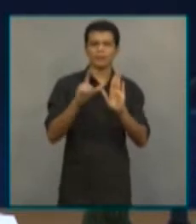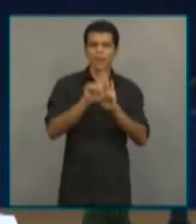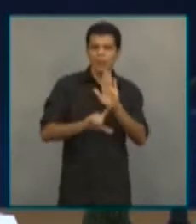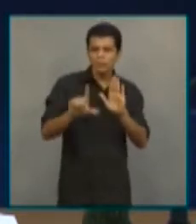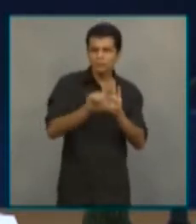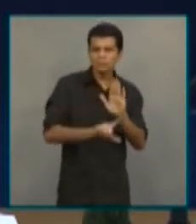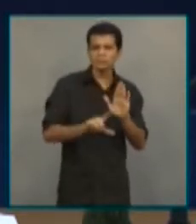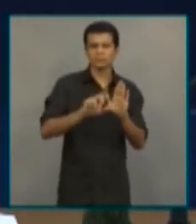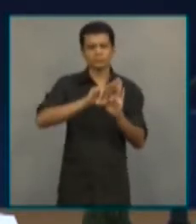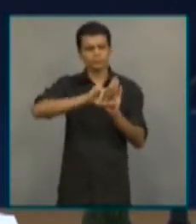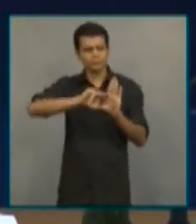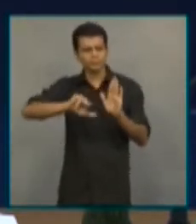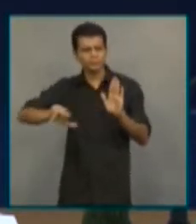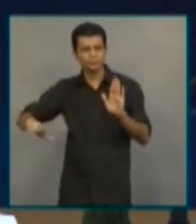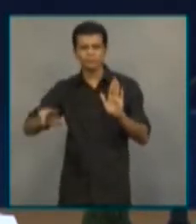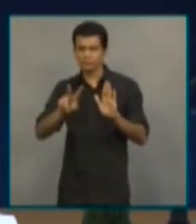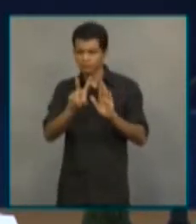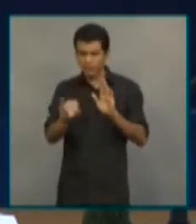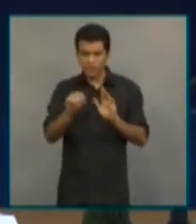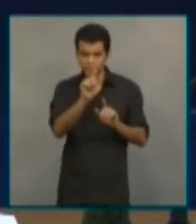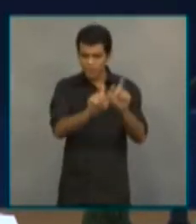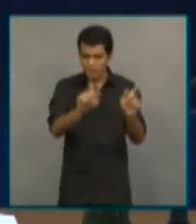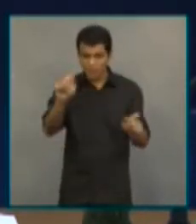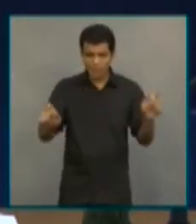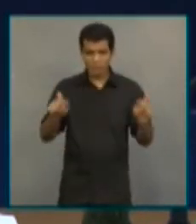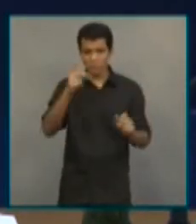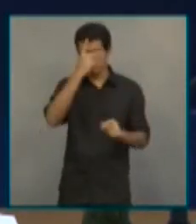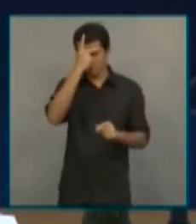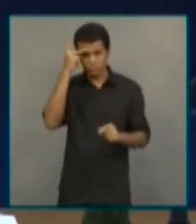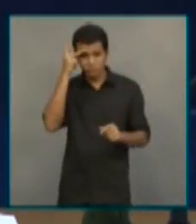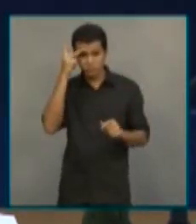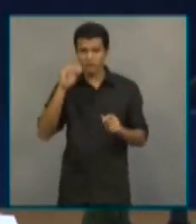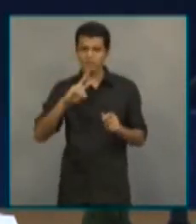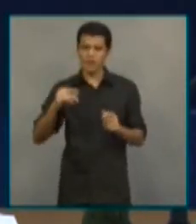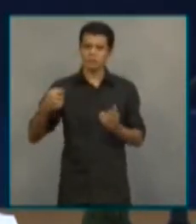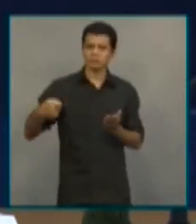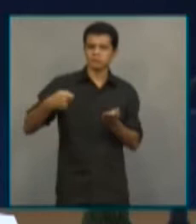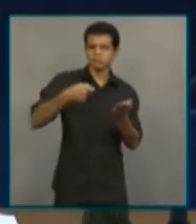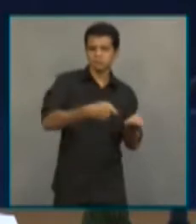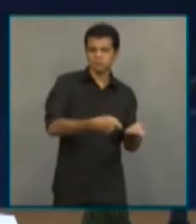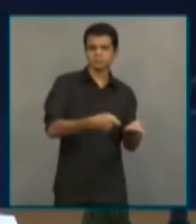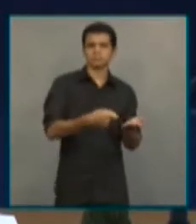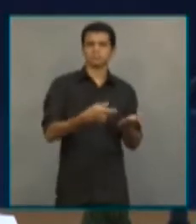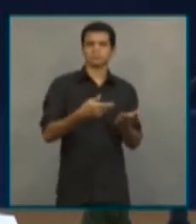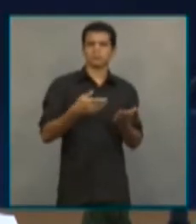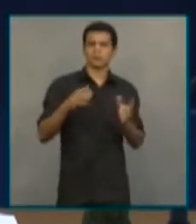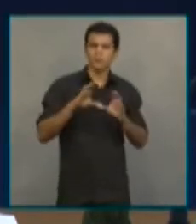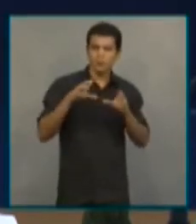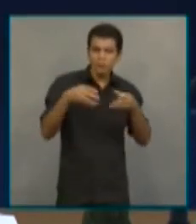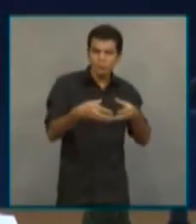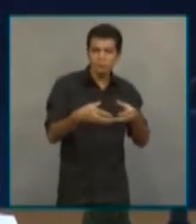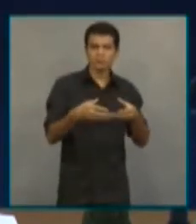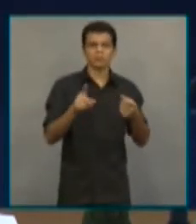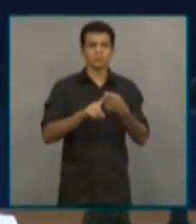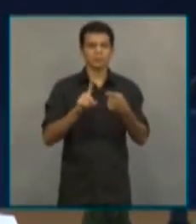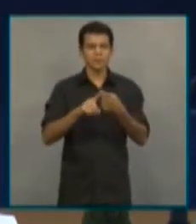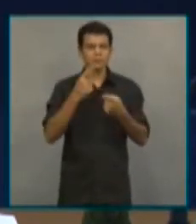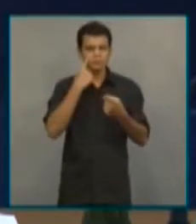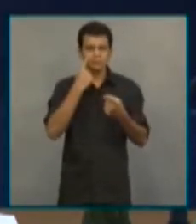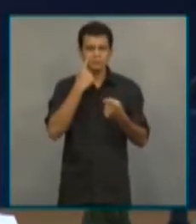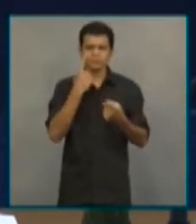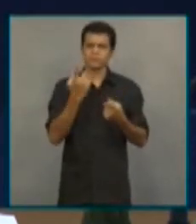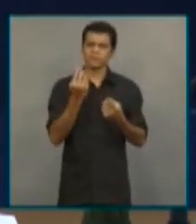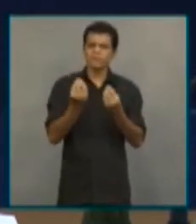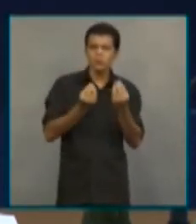a oportunidade de tramitarem por essa comissão, de nós ouvirmos aos operadores do direito,